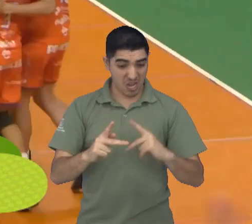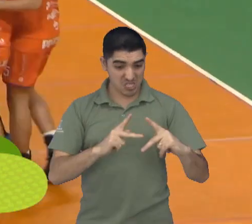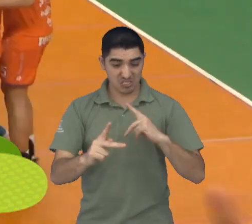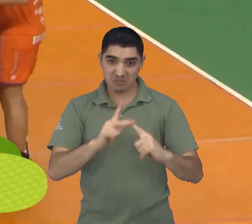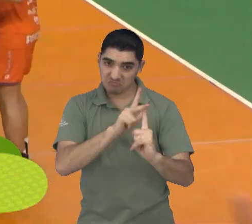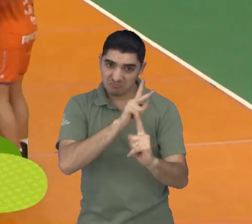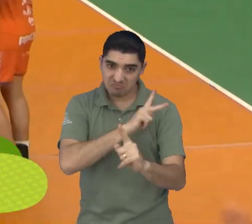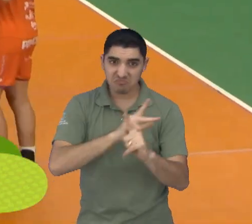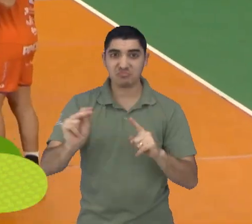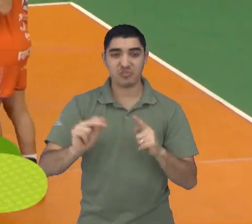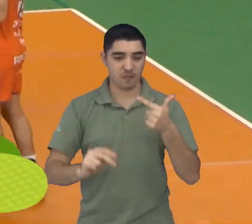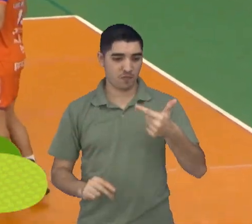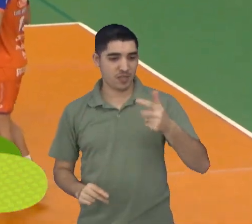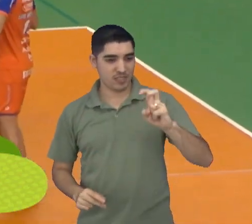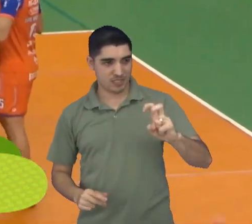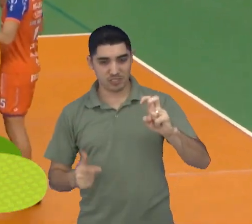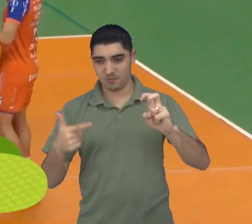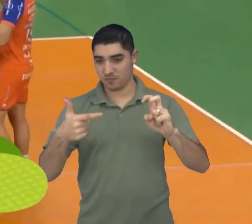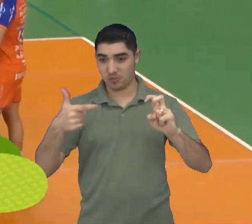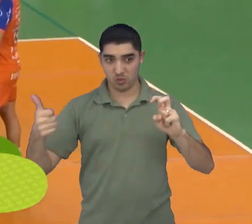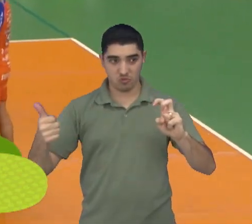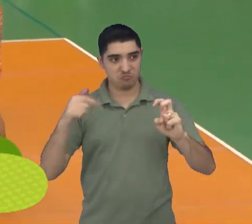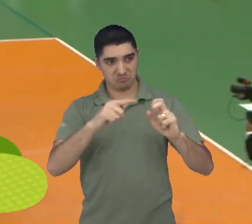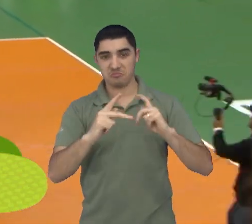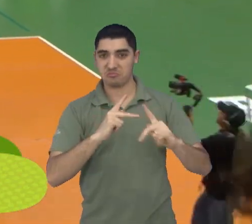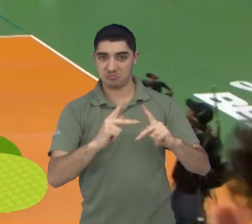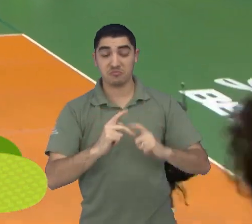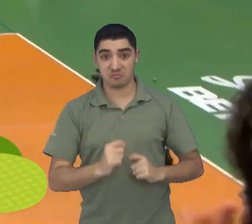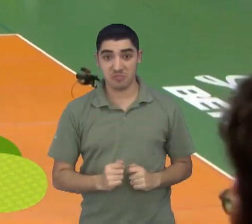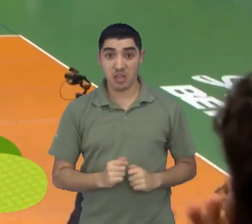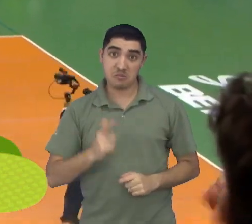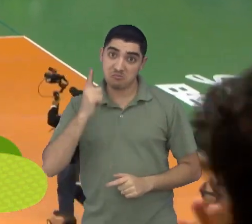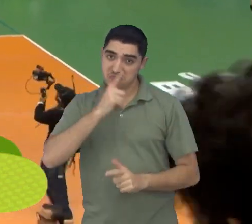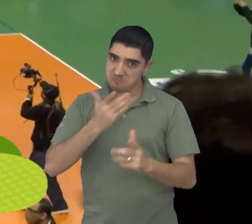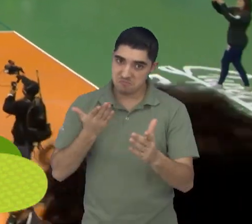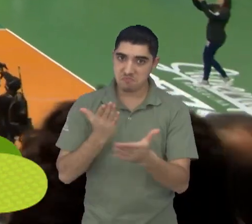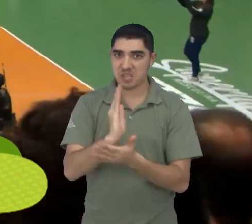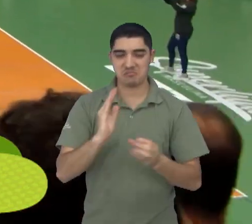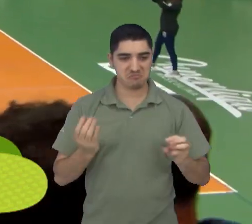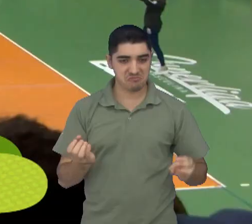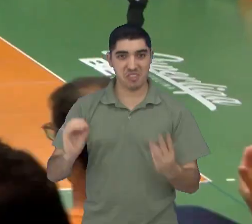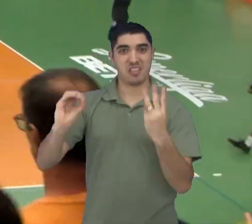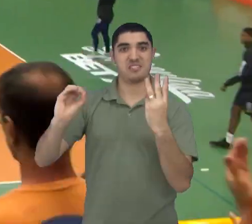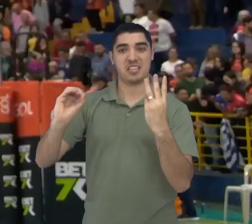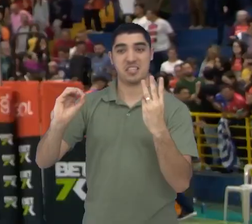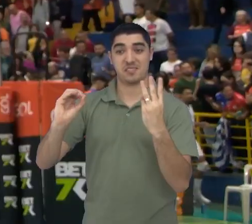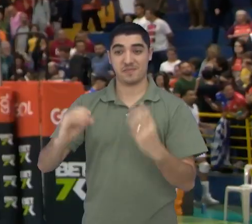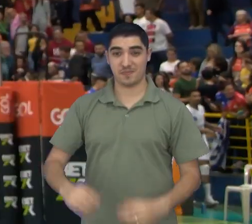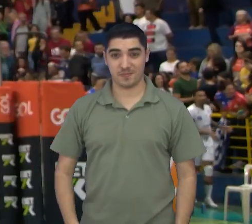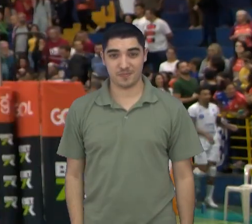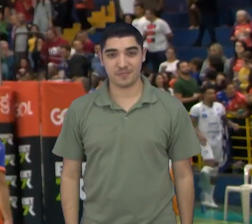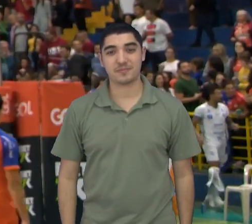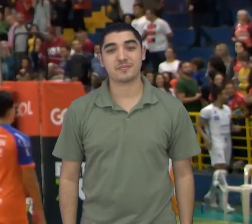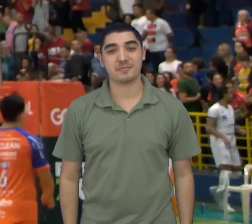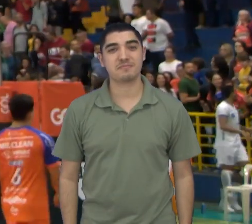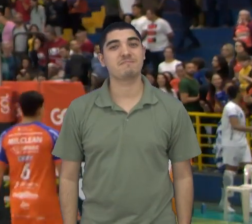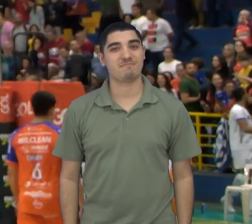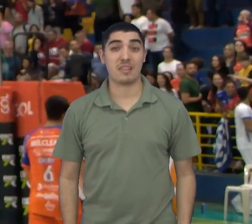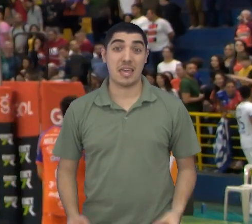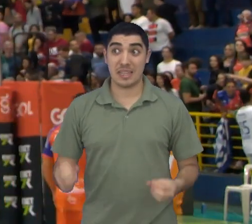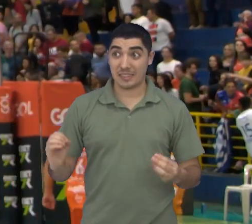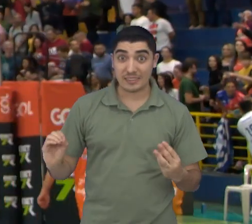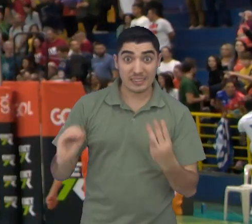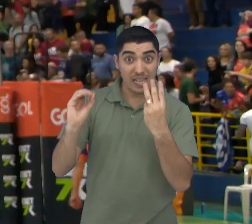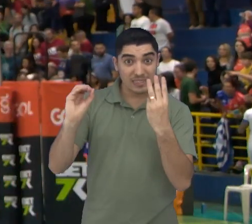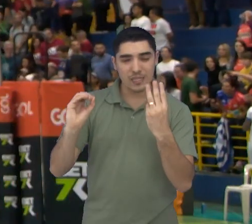parcial por 25-21 para o São José e vencer o confronto por 3-0. O 3-0 assim,